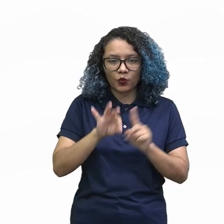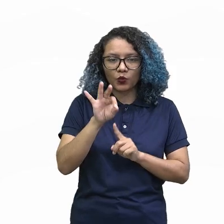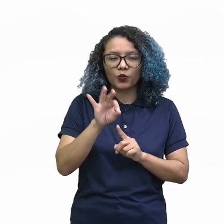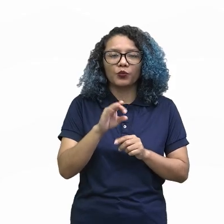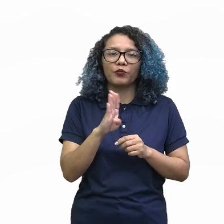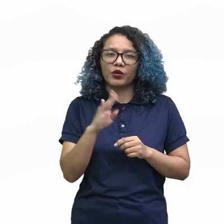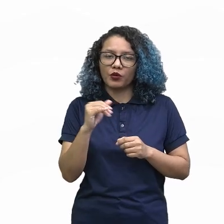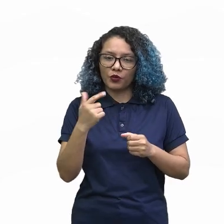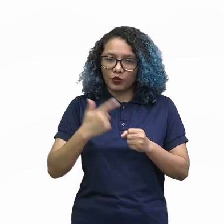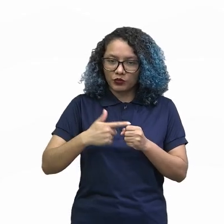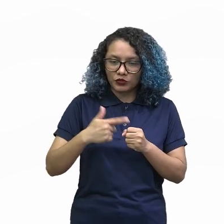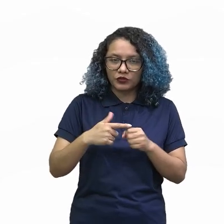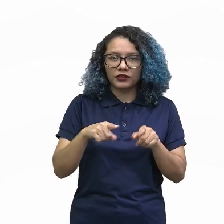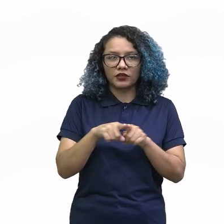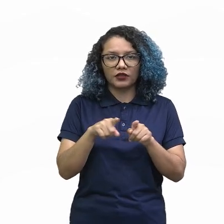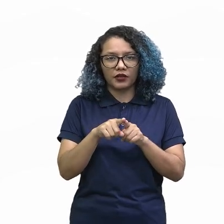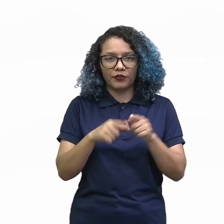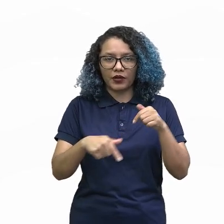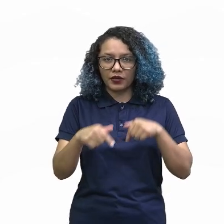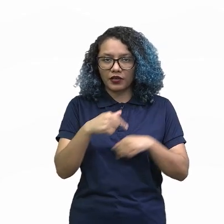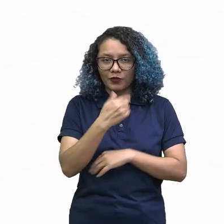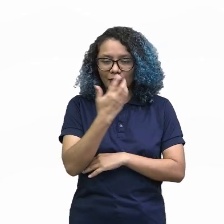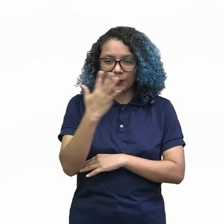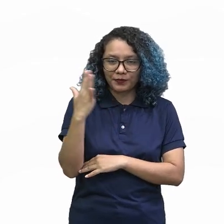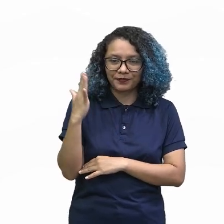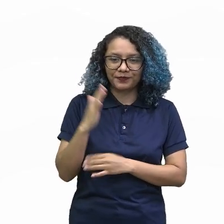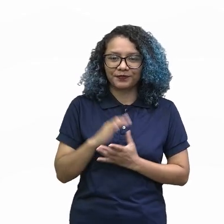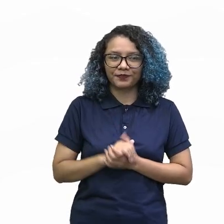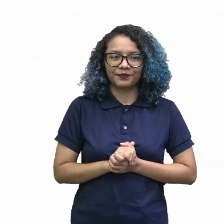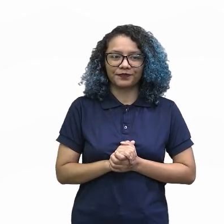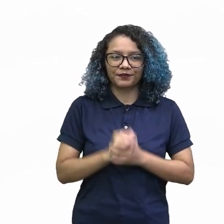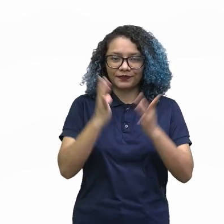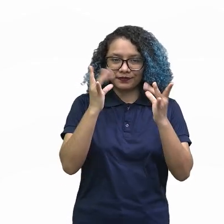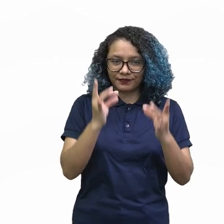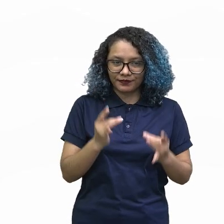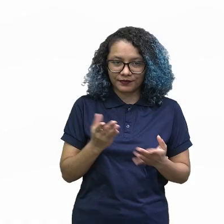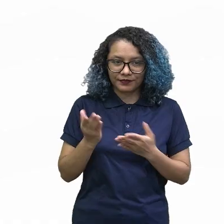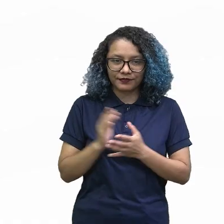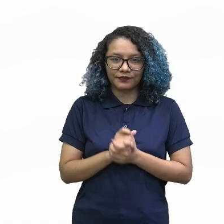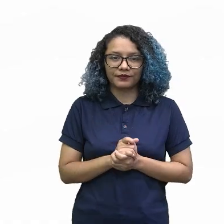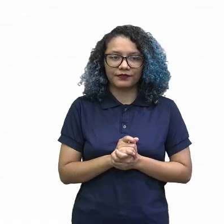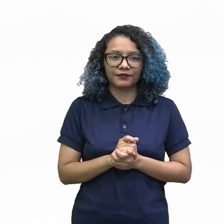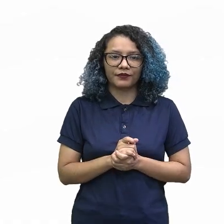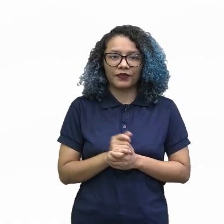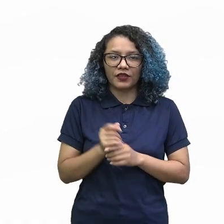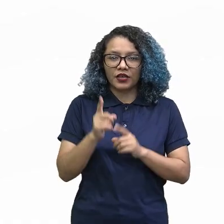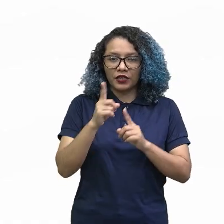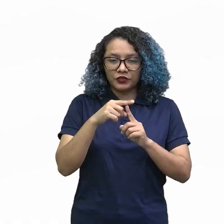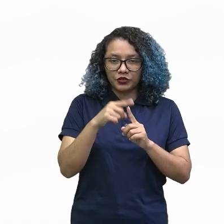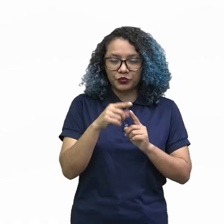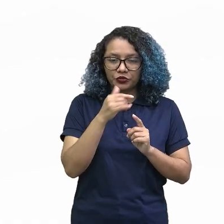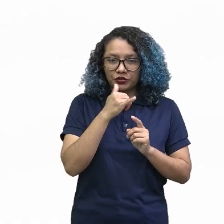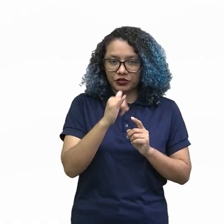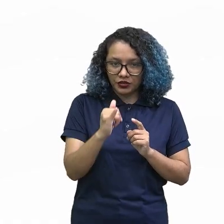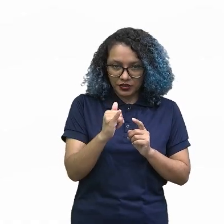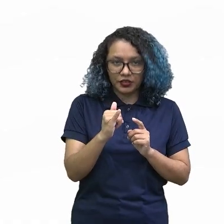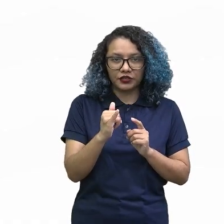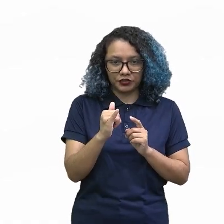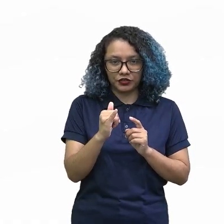global, biocombustíveis, química verde. Detalhamento: fontes alternativas de